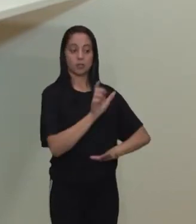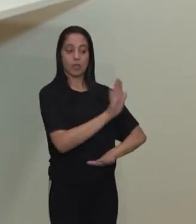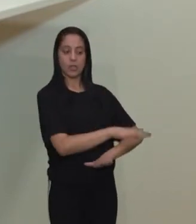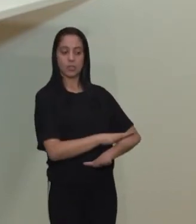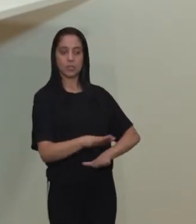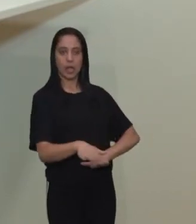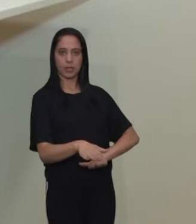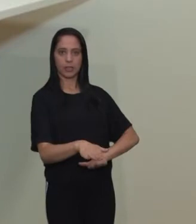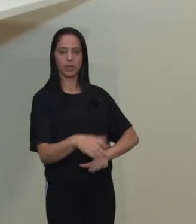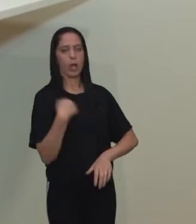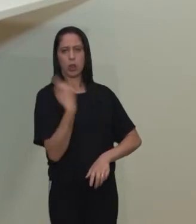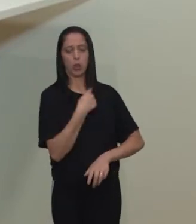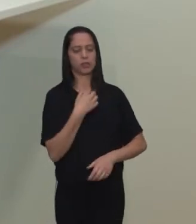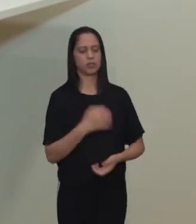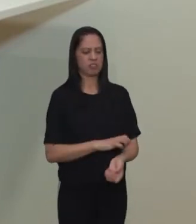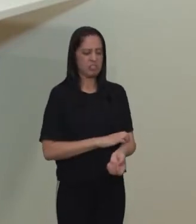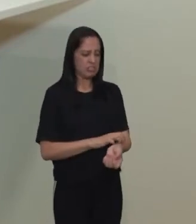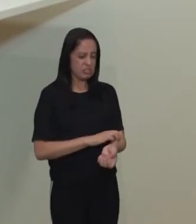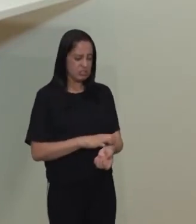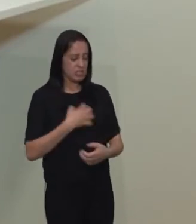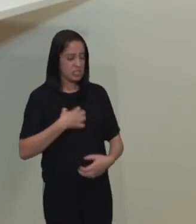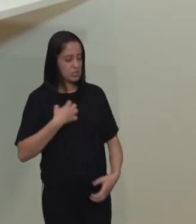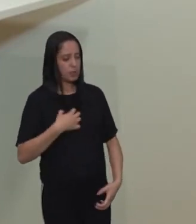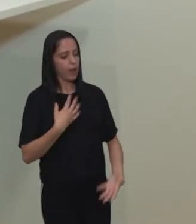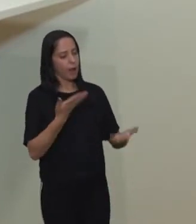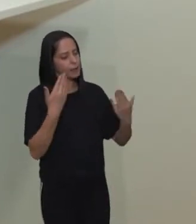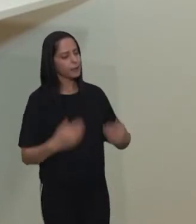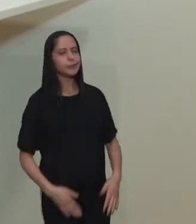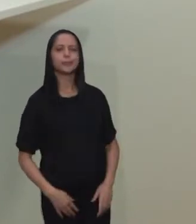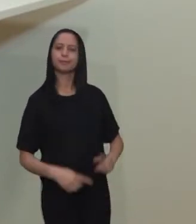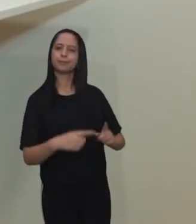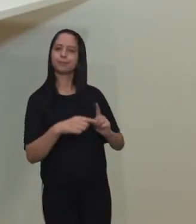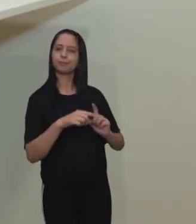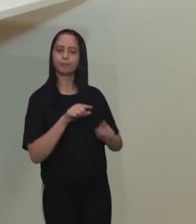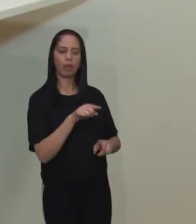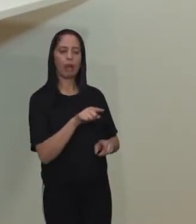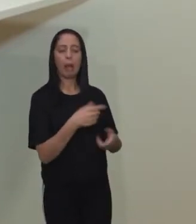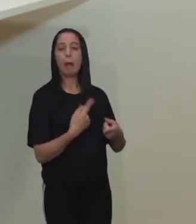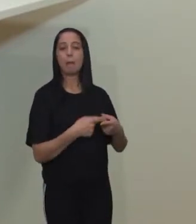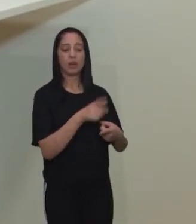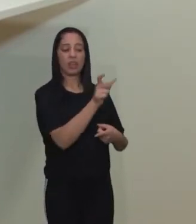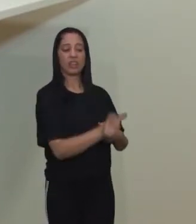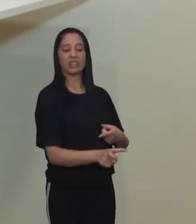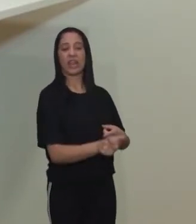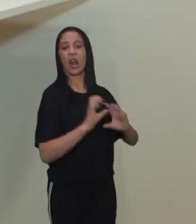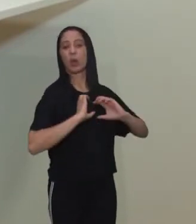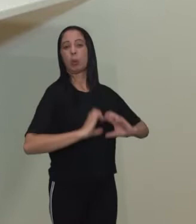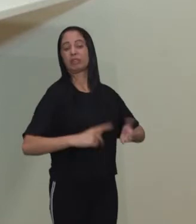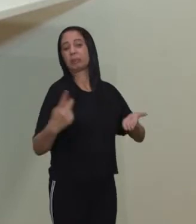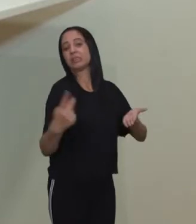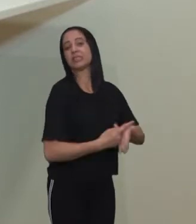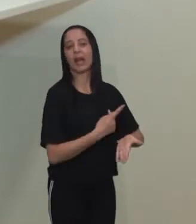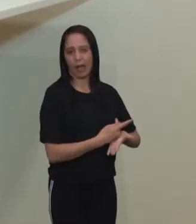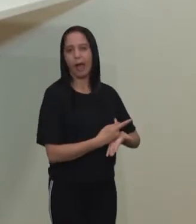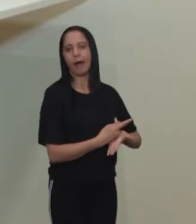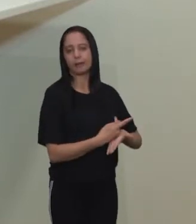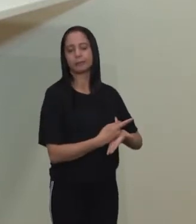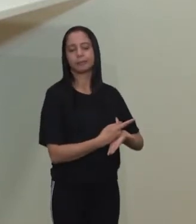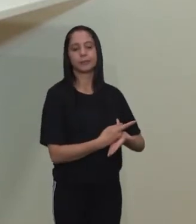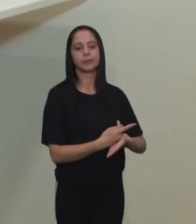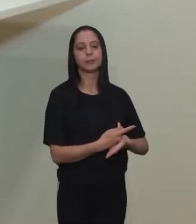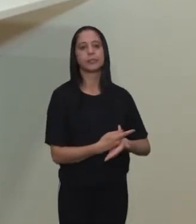muitas vezes nós ficamos bravos a gente só vê o lado negativo quando a criança Está apresentando algum comportamento